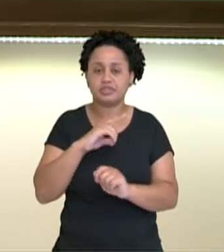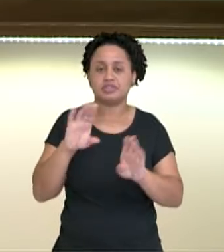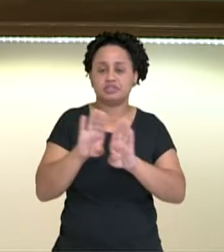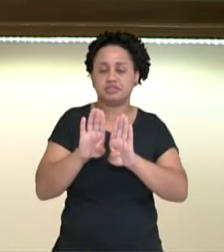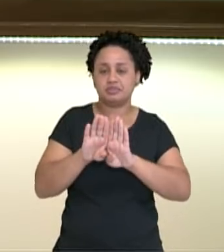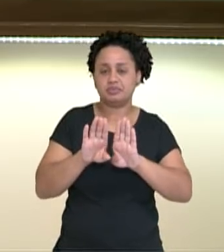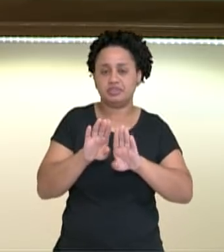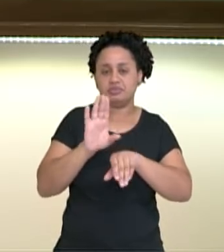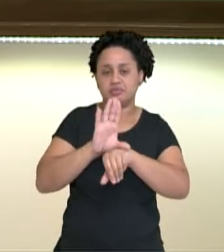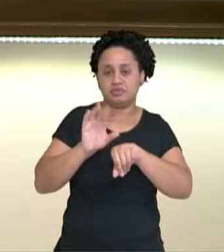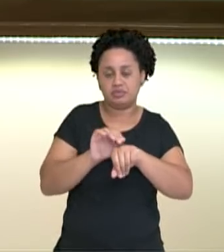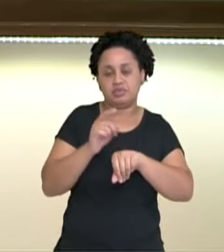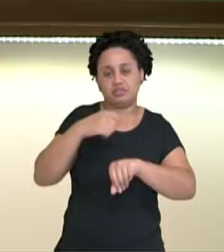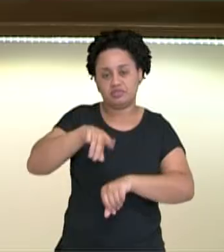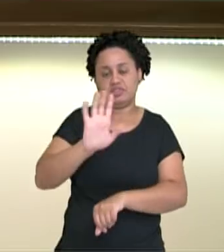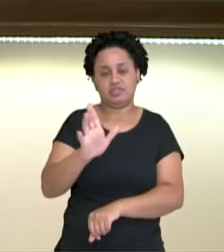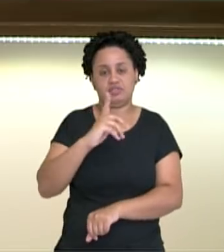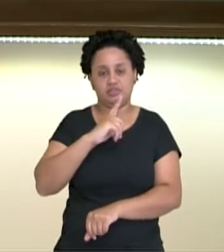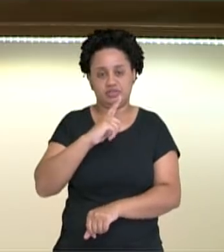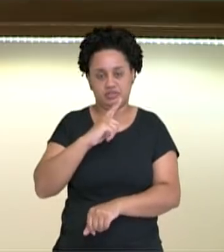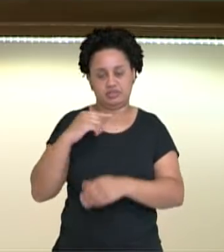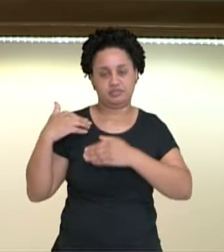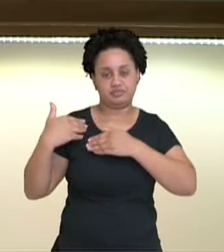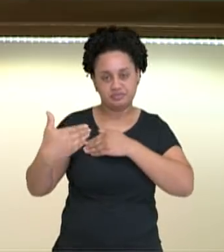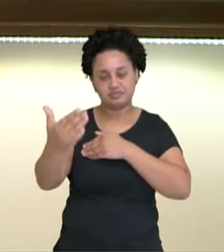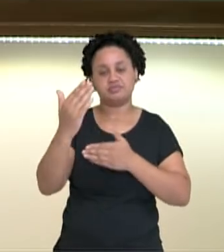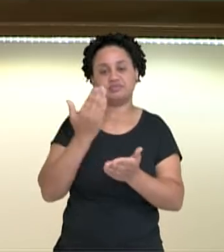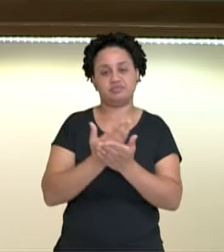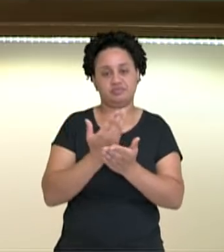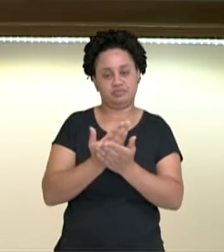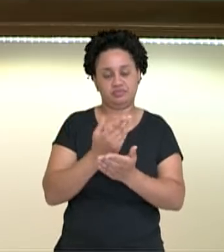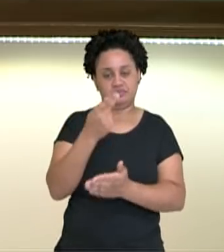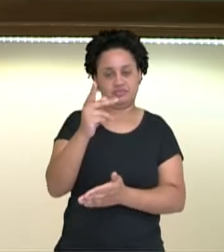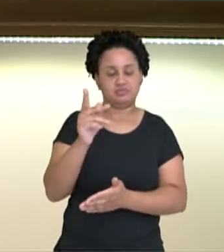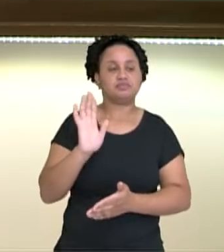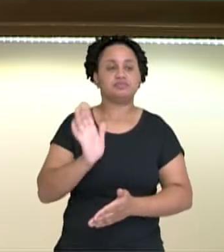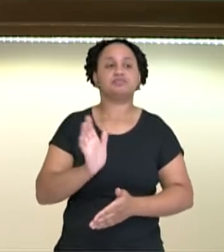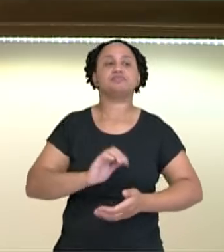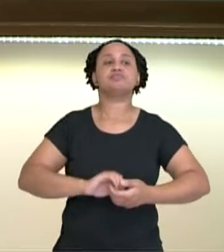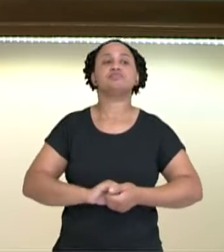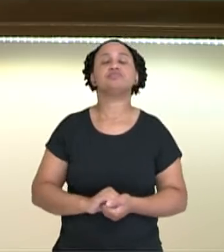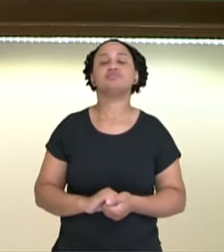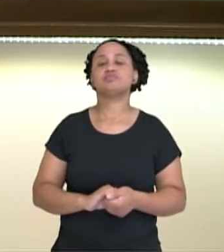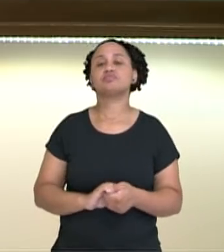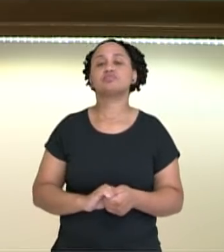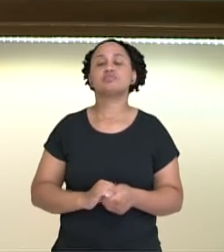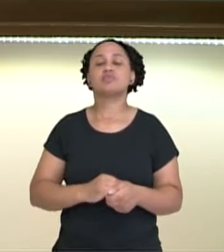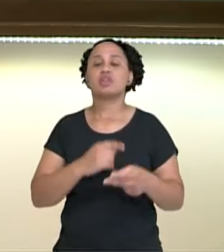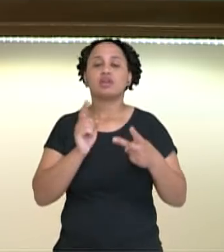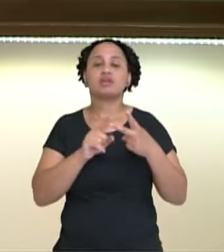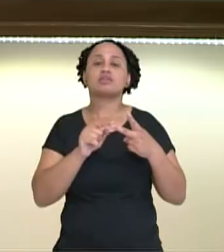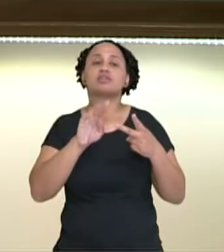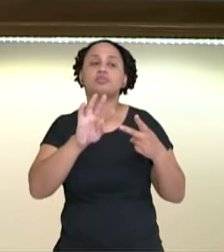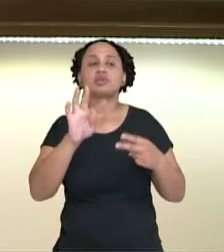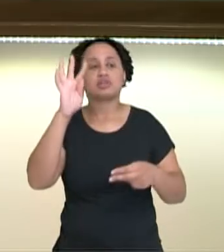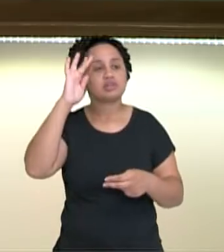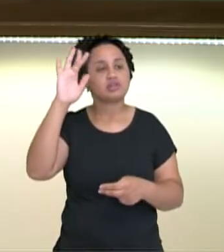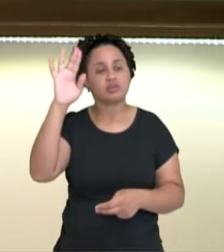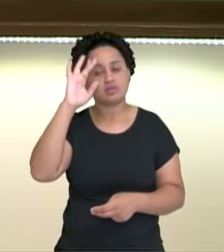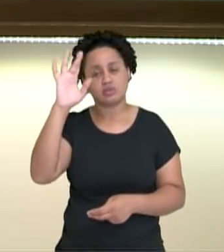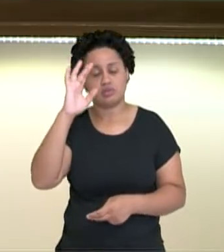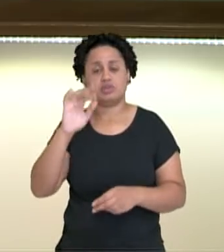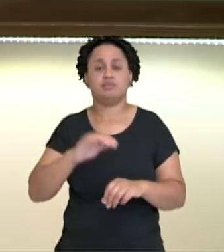dentro do conhecimento que vocês tiveram ao longo dessa carreira, digamos assim, acadêmica de vocês. Tá? E a teoria